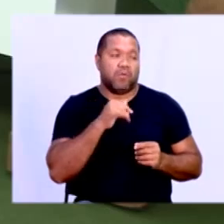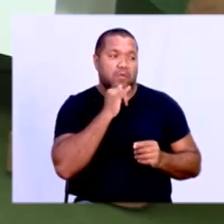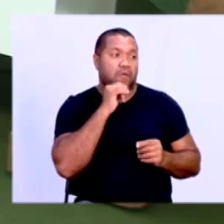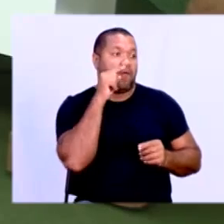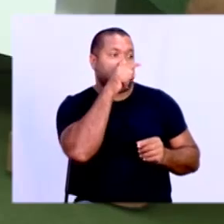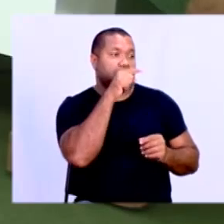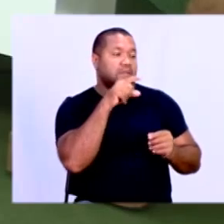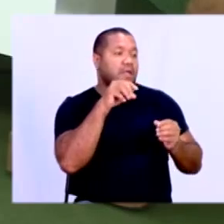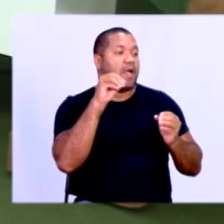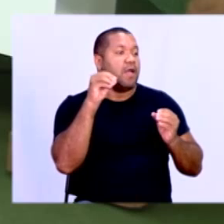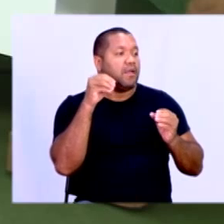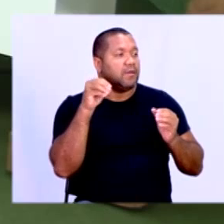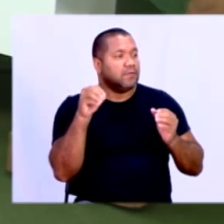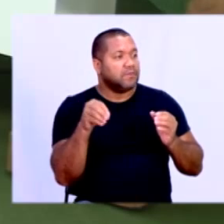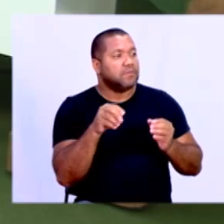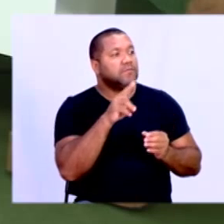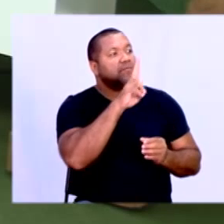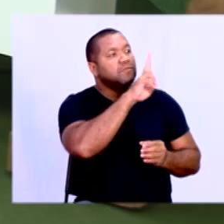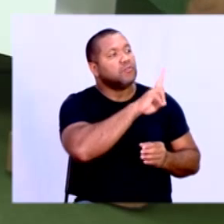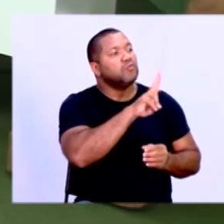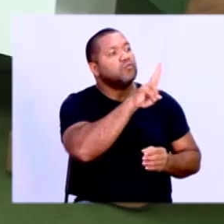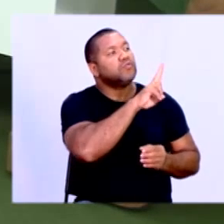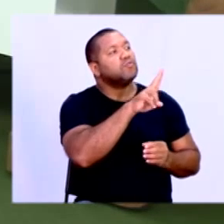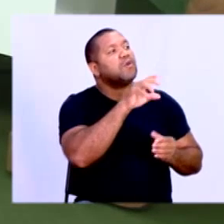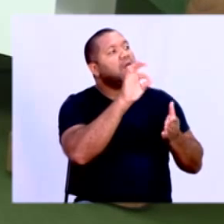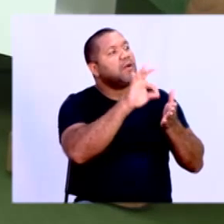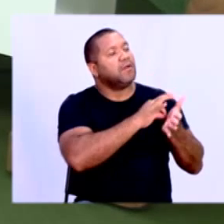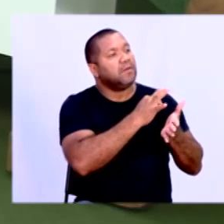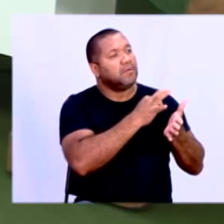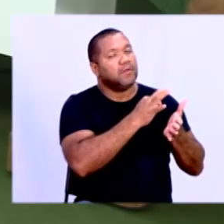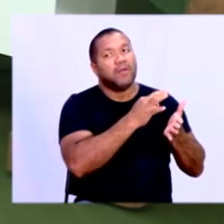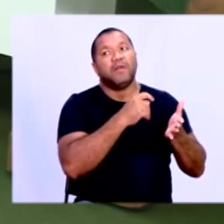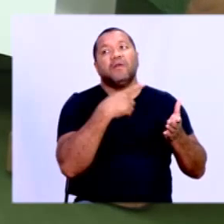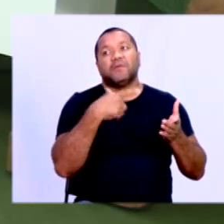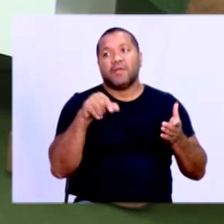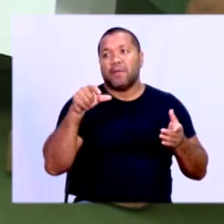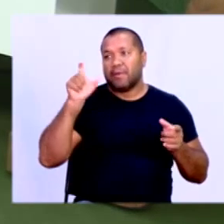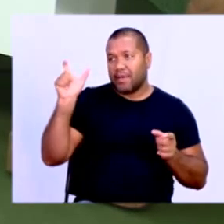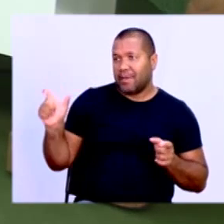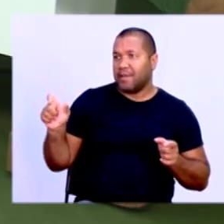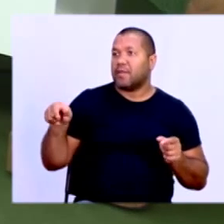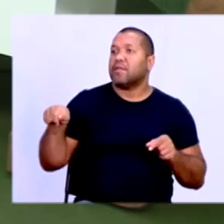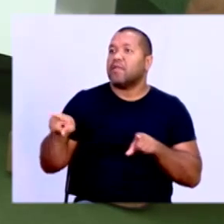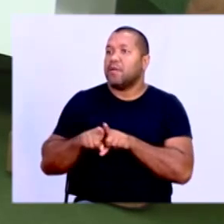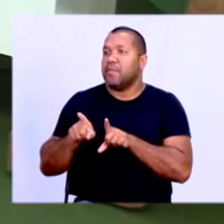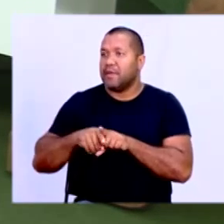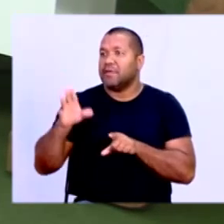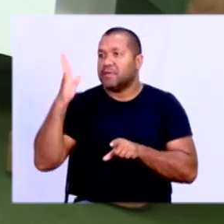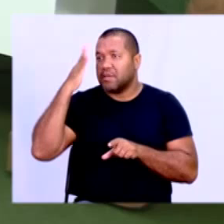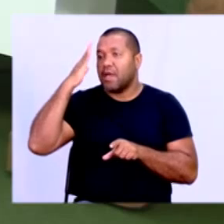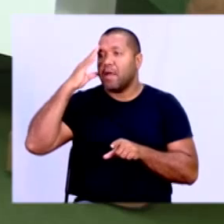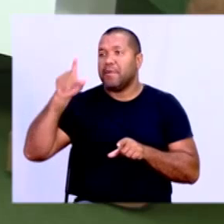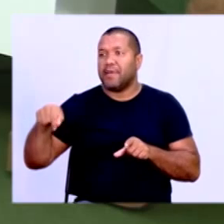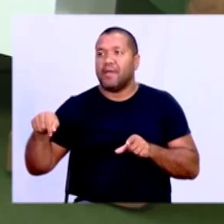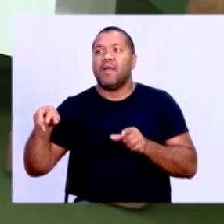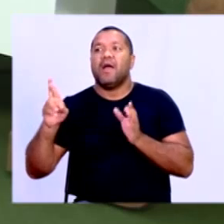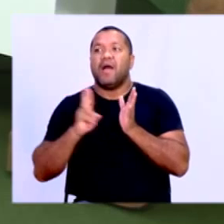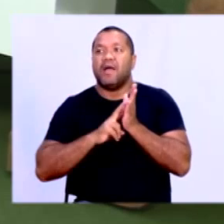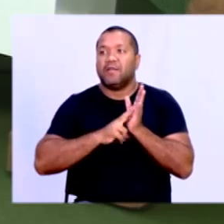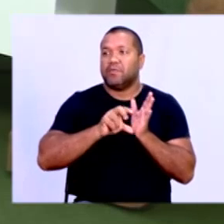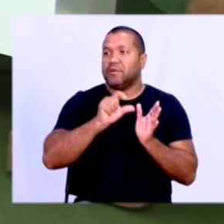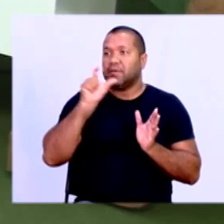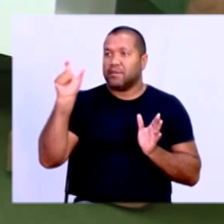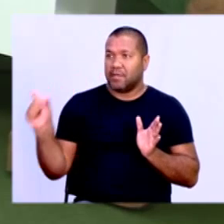estou fazendo a mesma coisa do outro lado, ele sabe que a minha resposta tem que ser exibida para mim, com a minha sessão, com os meus dados, e a